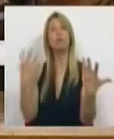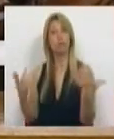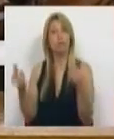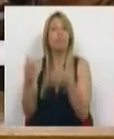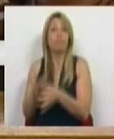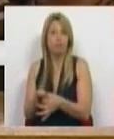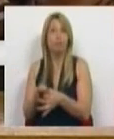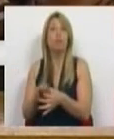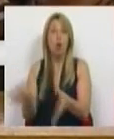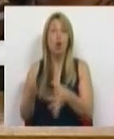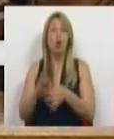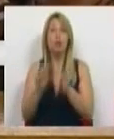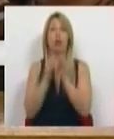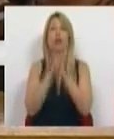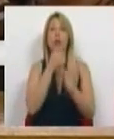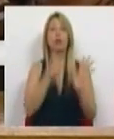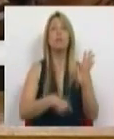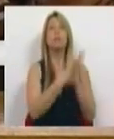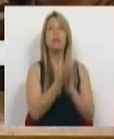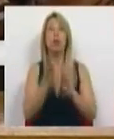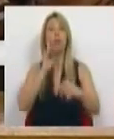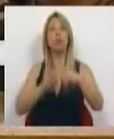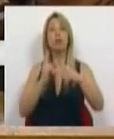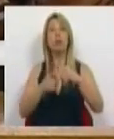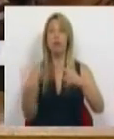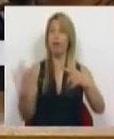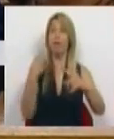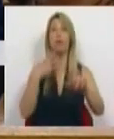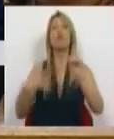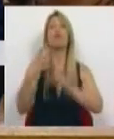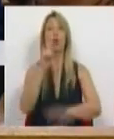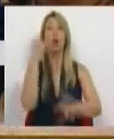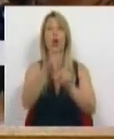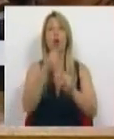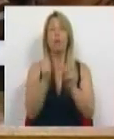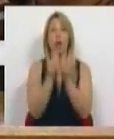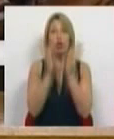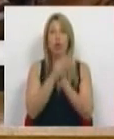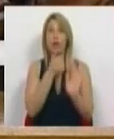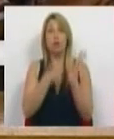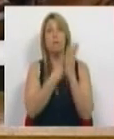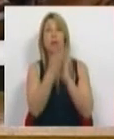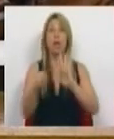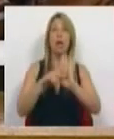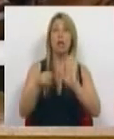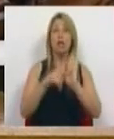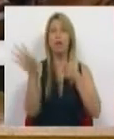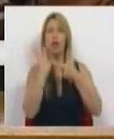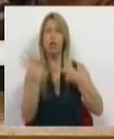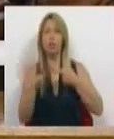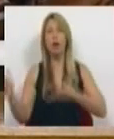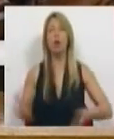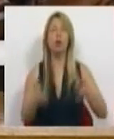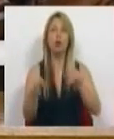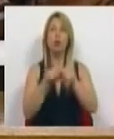da consolidação de todas as medidas positivas entretanto alcançadas e do combate a todas as medidas negativas e aspectos e orientações da